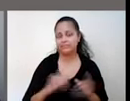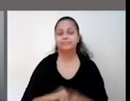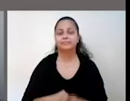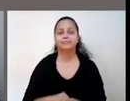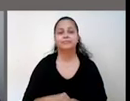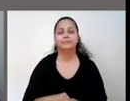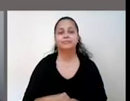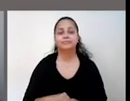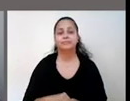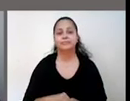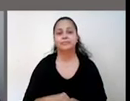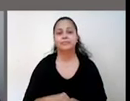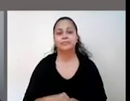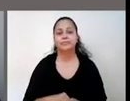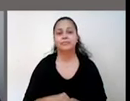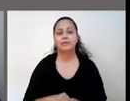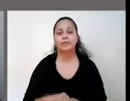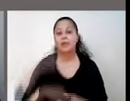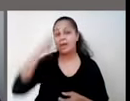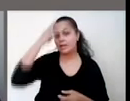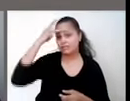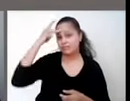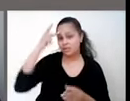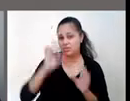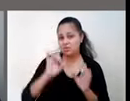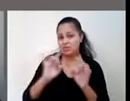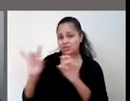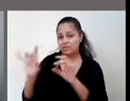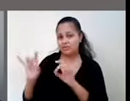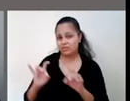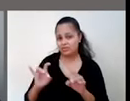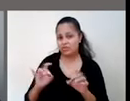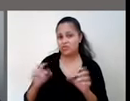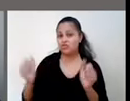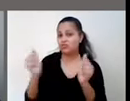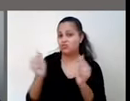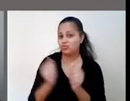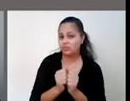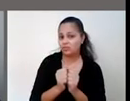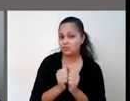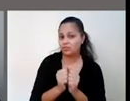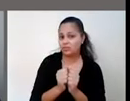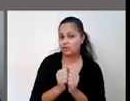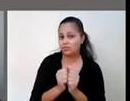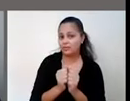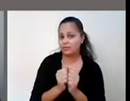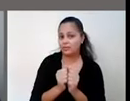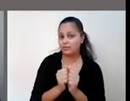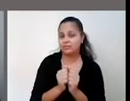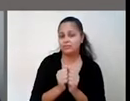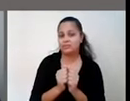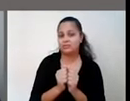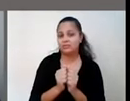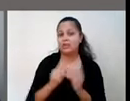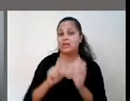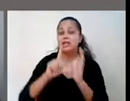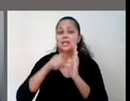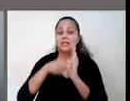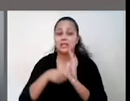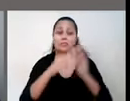vinham do Oriente. Os comerciantes se juntavam, ok? E passavam a